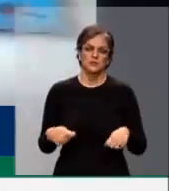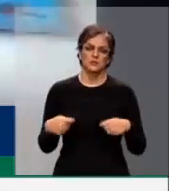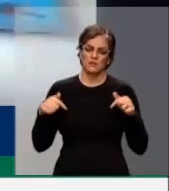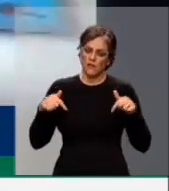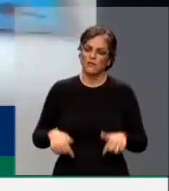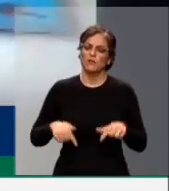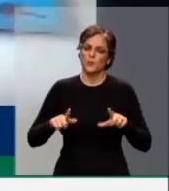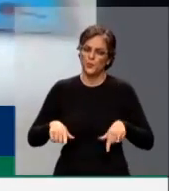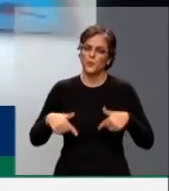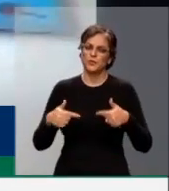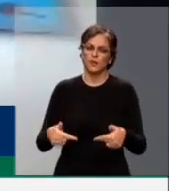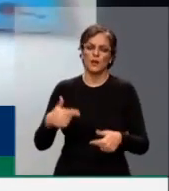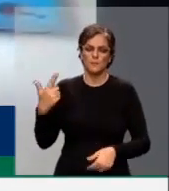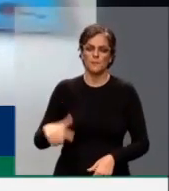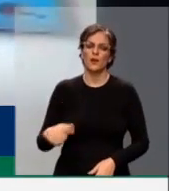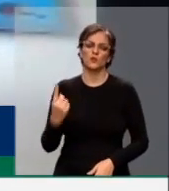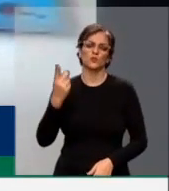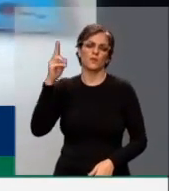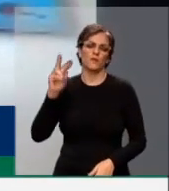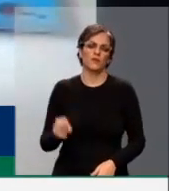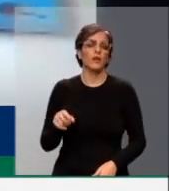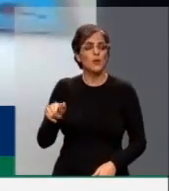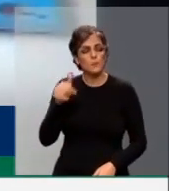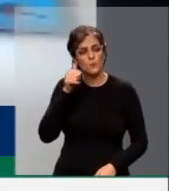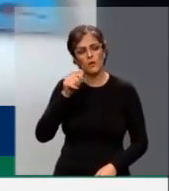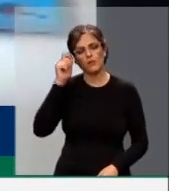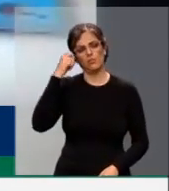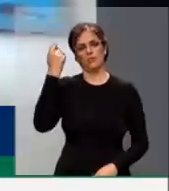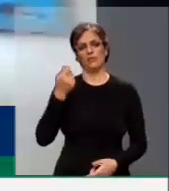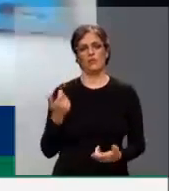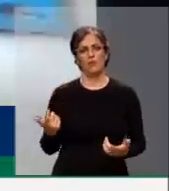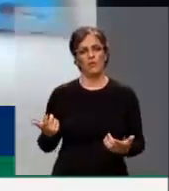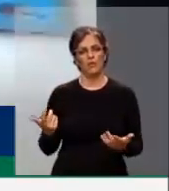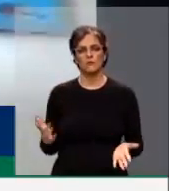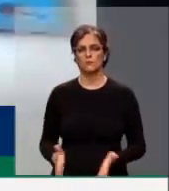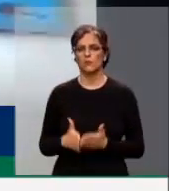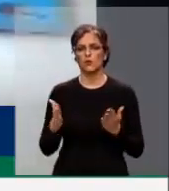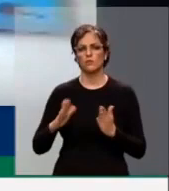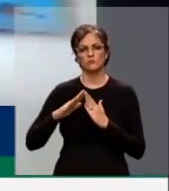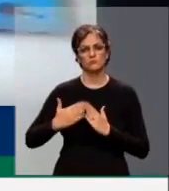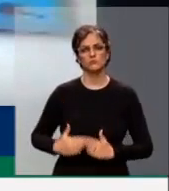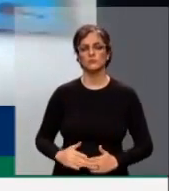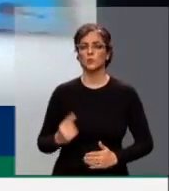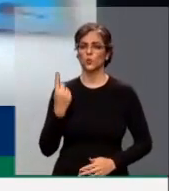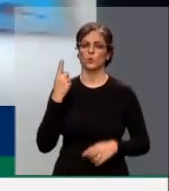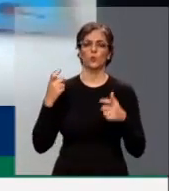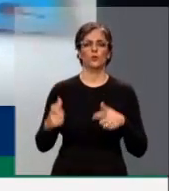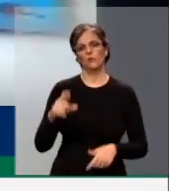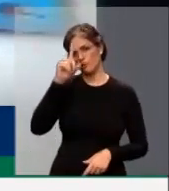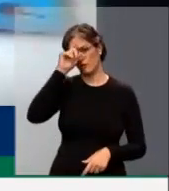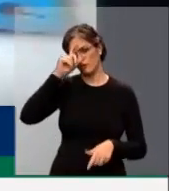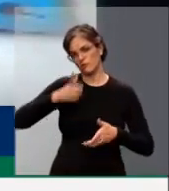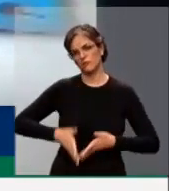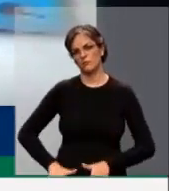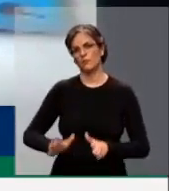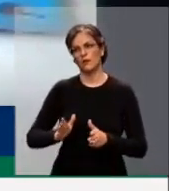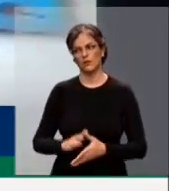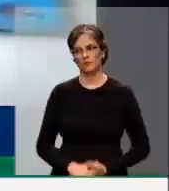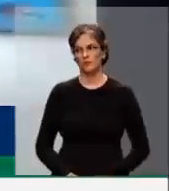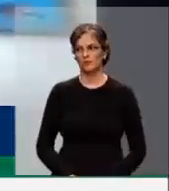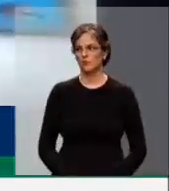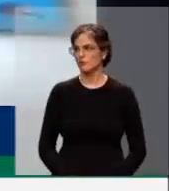de, mais uma vez, são mulheres negras da periferia que só têm esta maternidade para poder fazer o seu partejamento